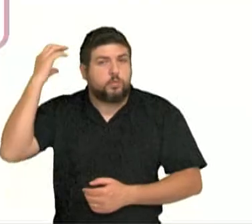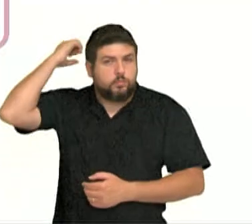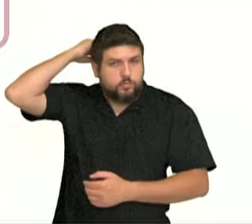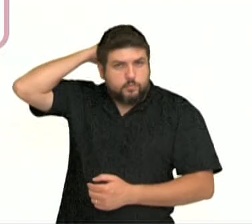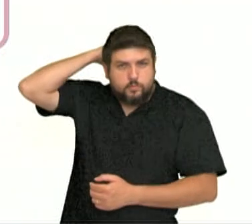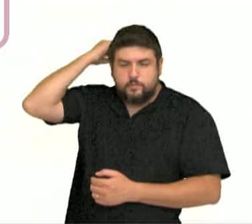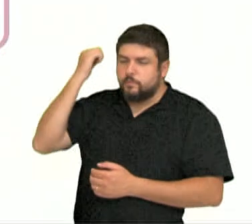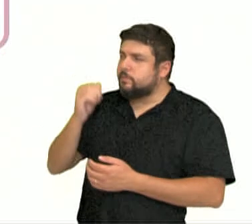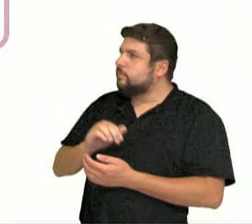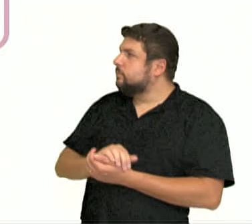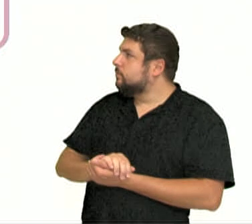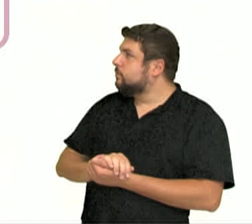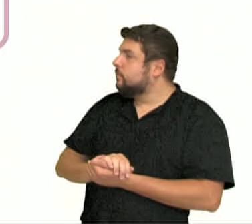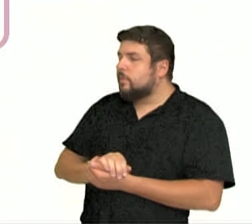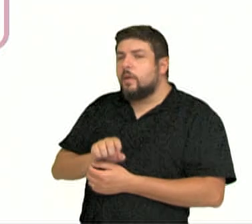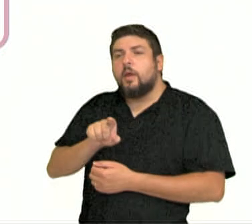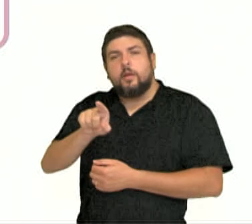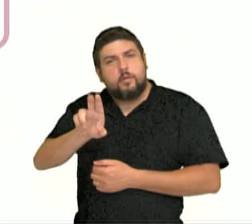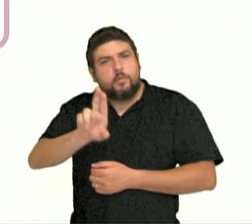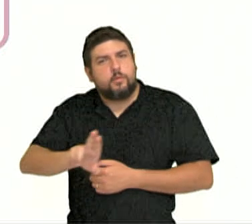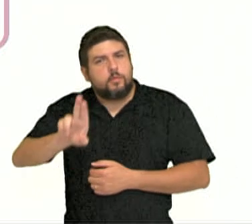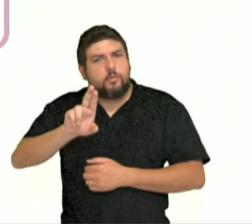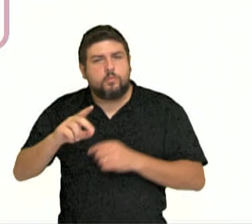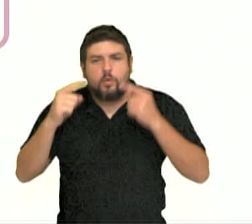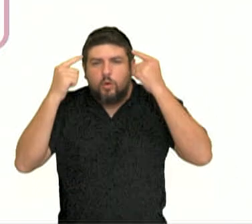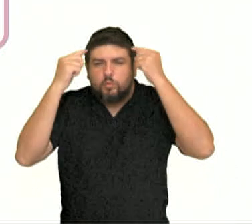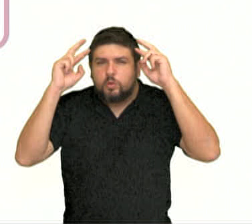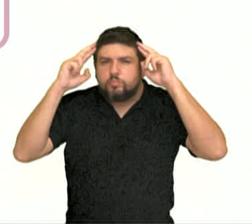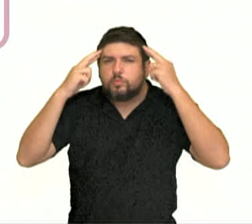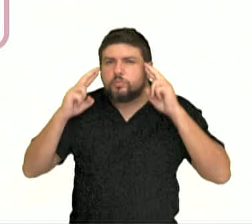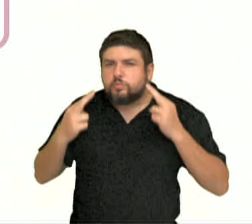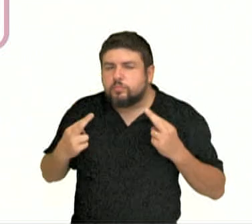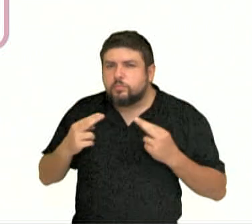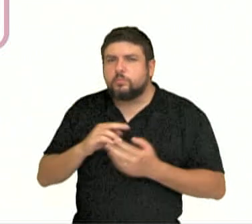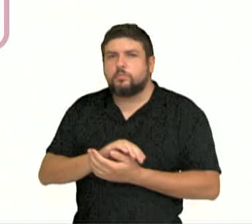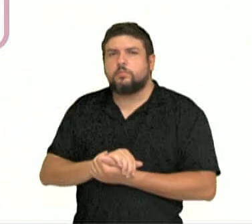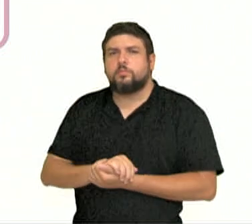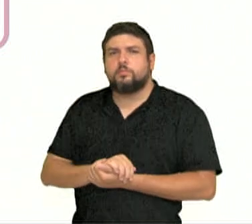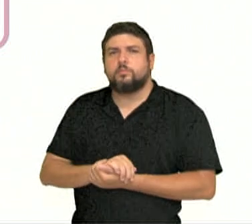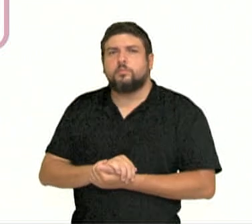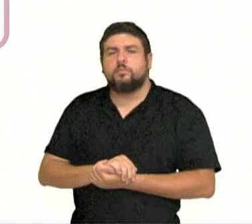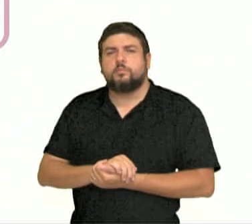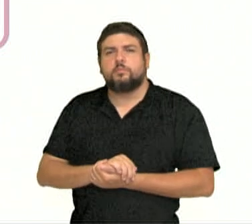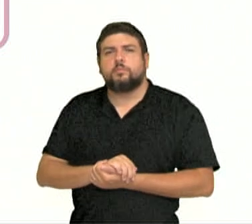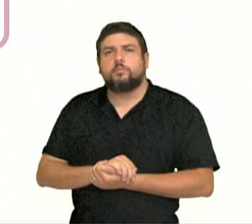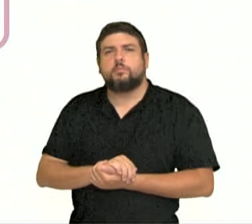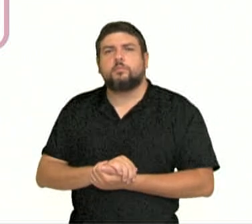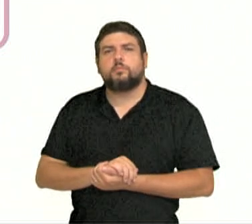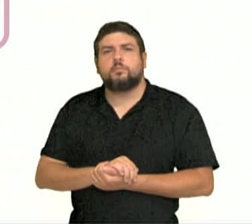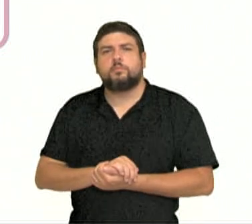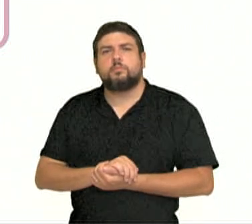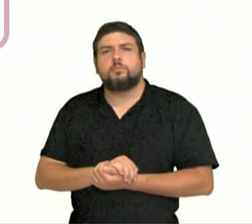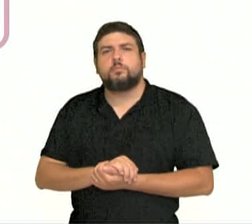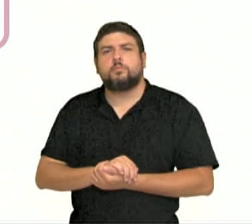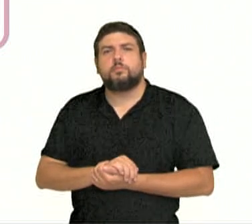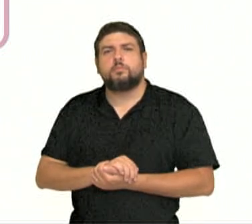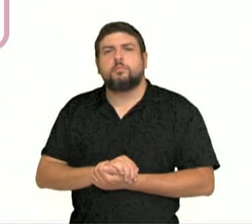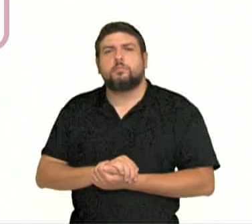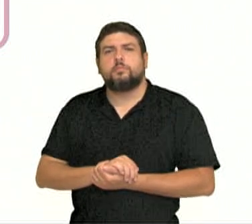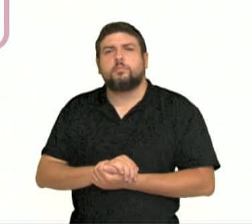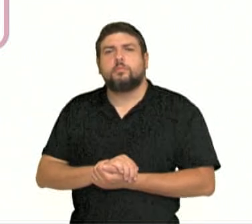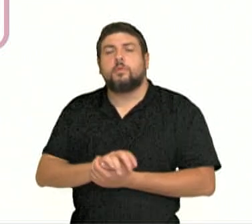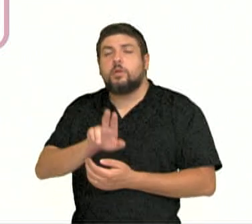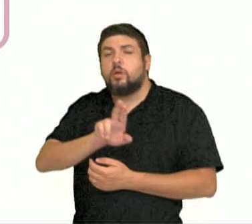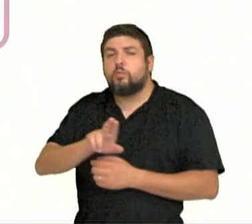lleva trenzas. Ela usa tranças. Ellos llevan pendientes e colar. Eles usam, então, brincos